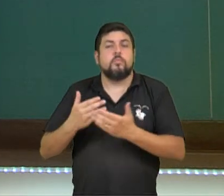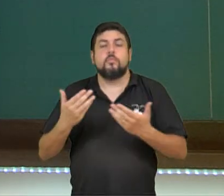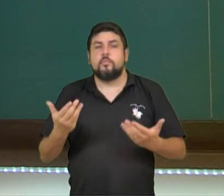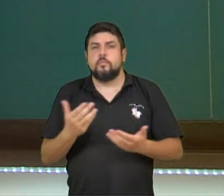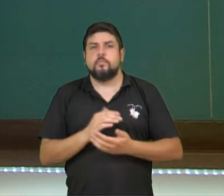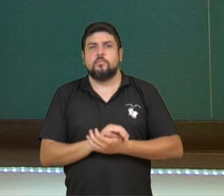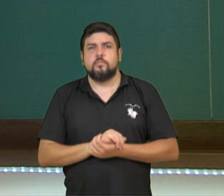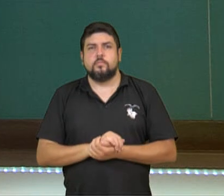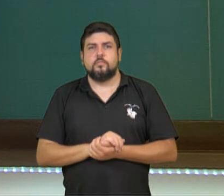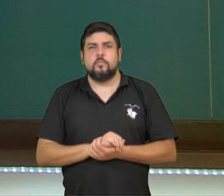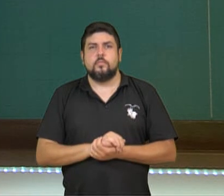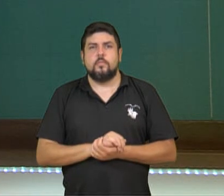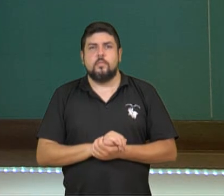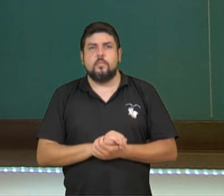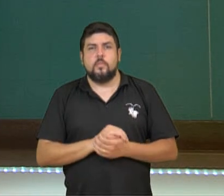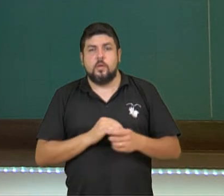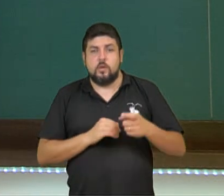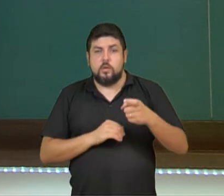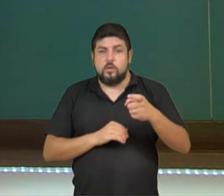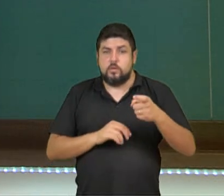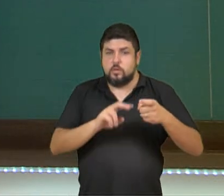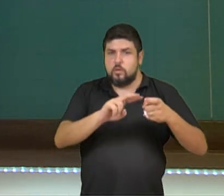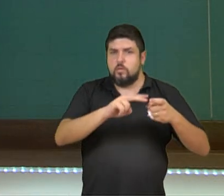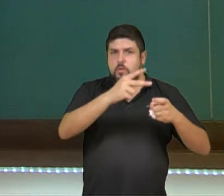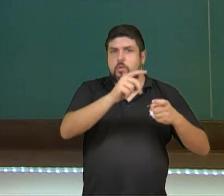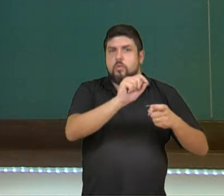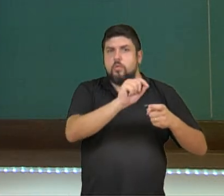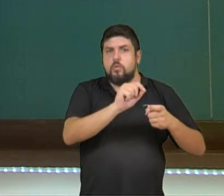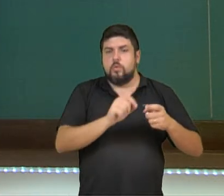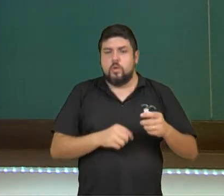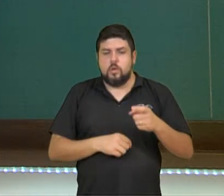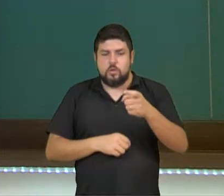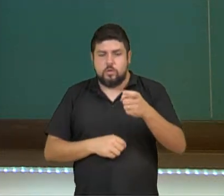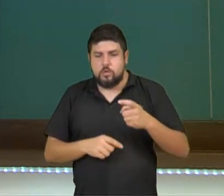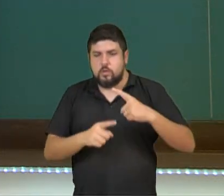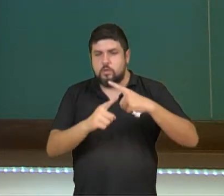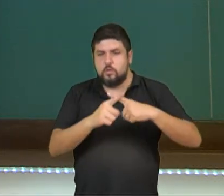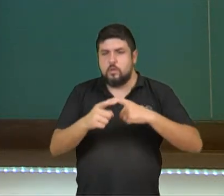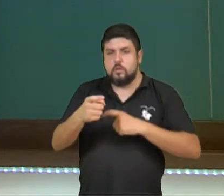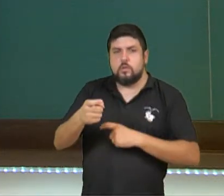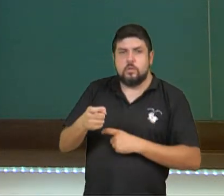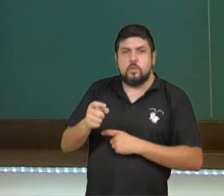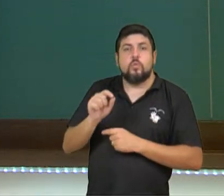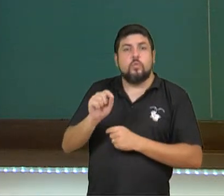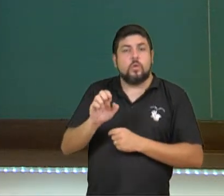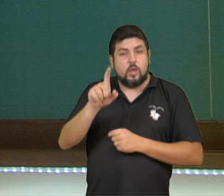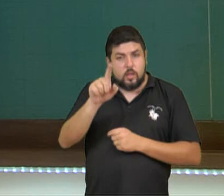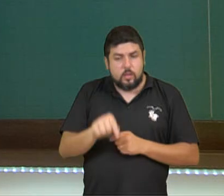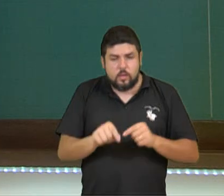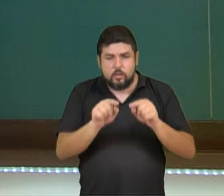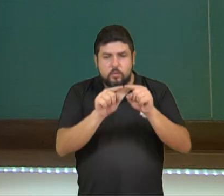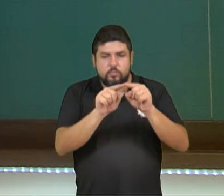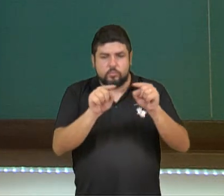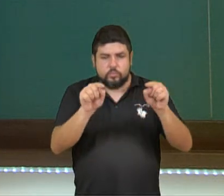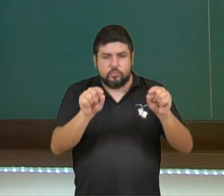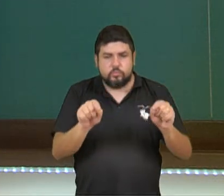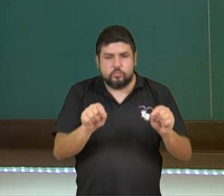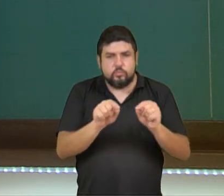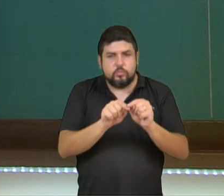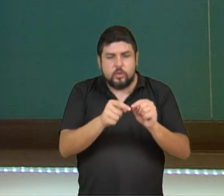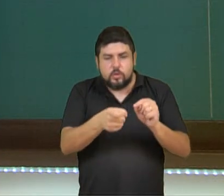que vai ficar? X ao quadrado é x vezes x. X vezes x nada mais é do que um quadradinho de lado x por